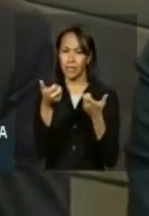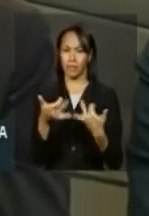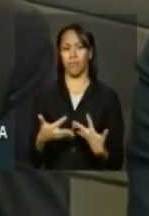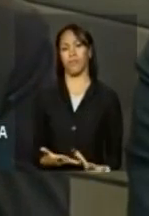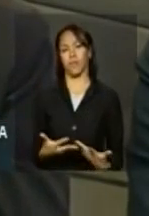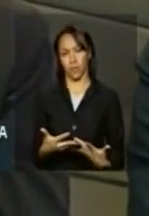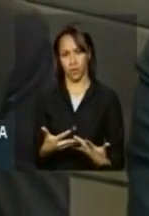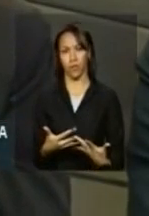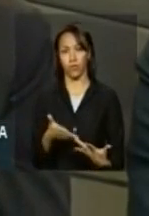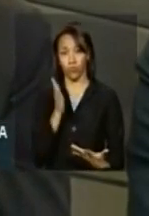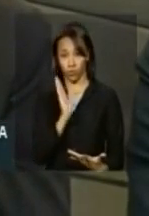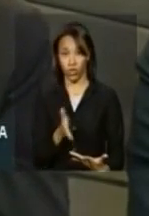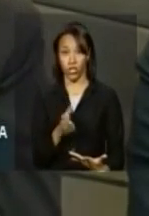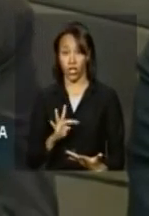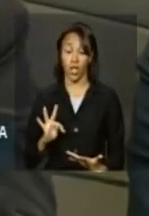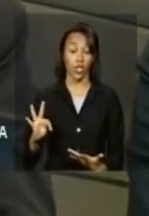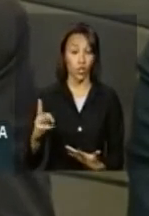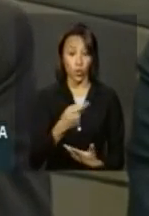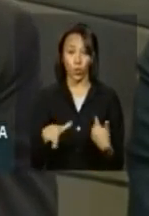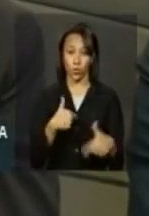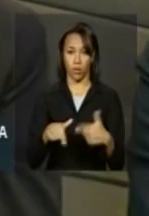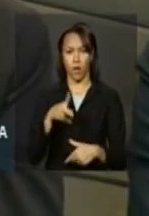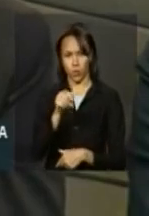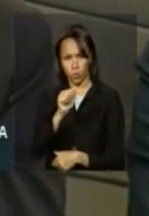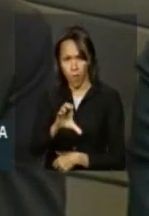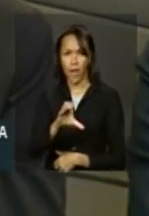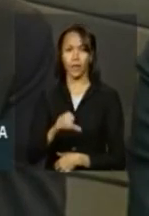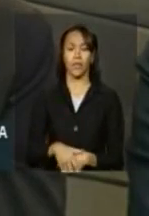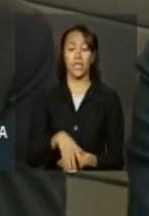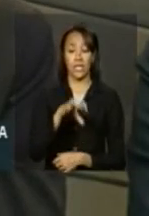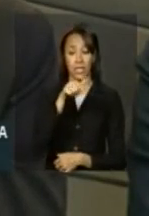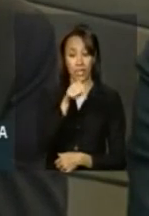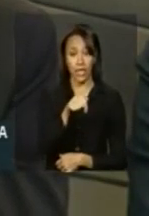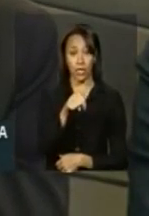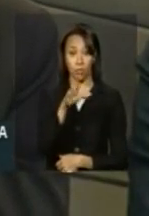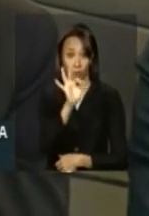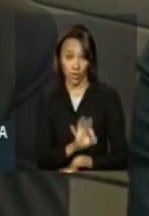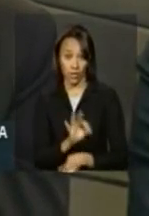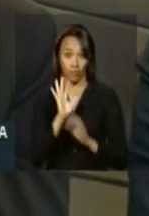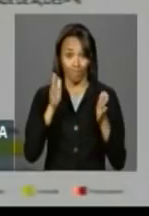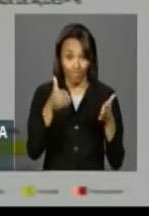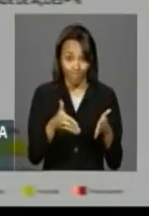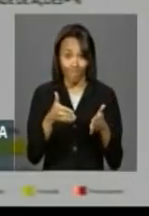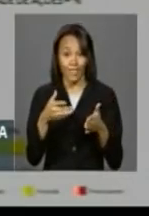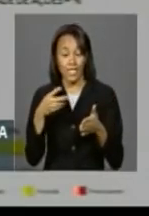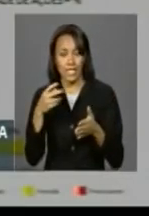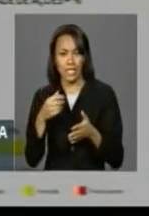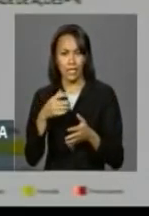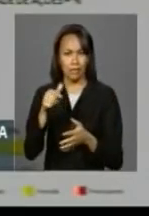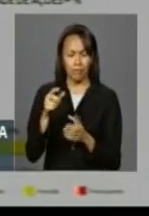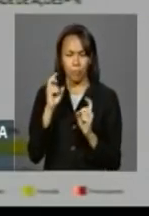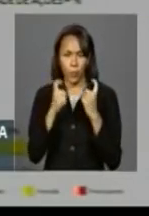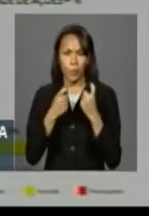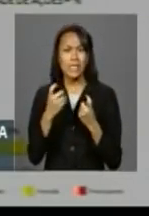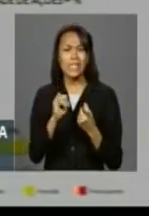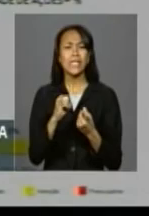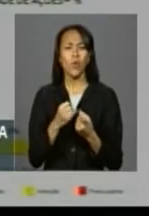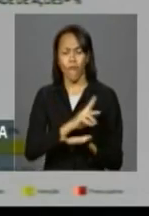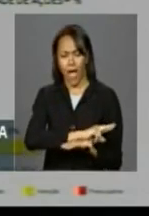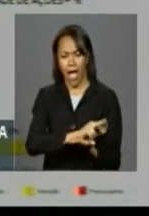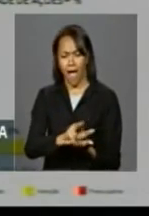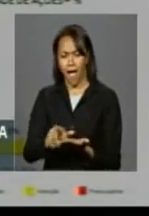está, das obras todas do PAC. 7% em atenção, 2% em preocupante. Se eu considerar a quantidade de ações